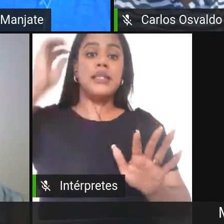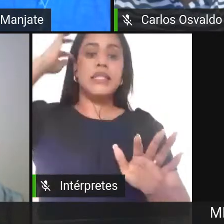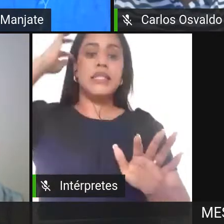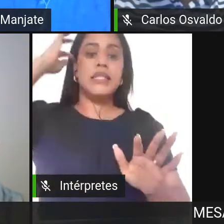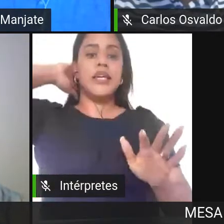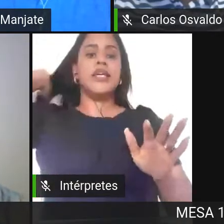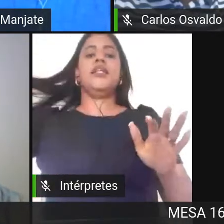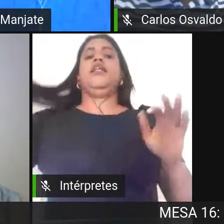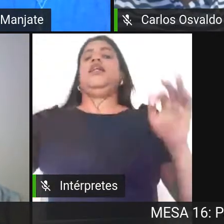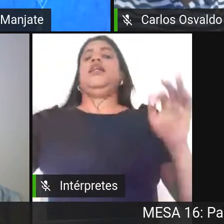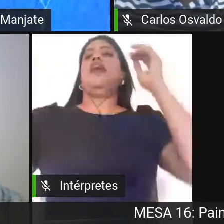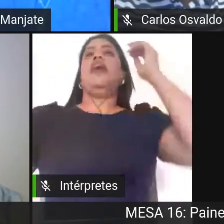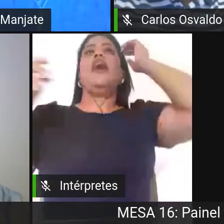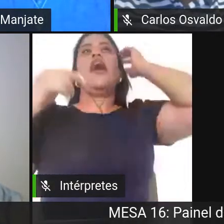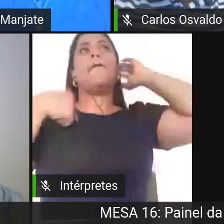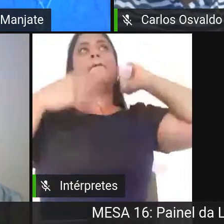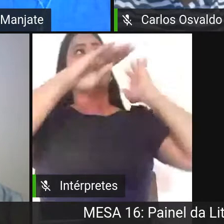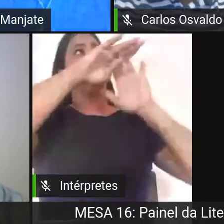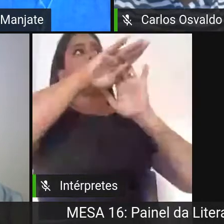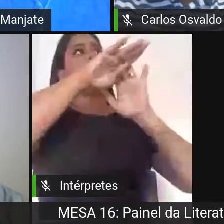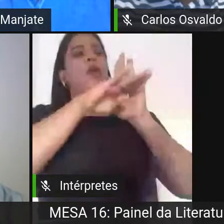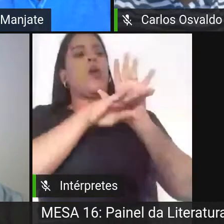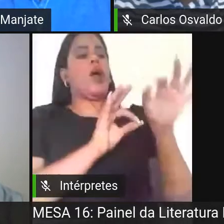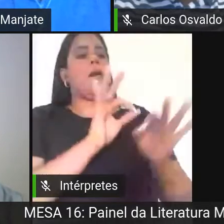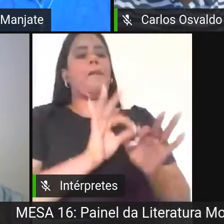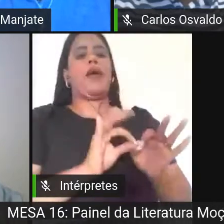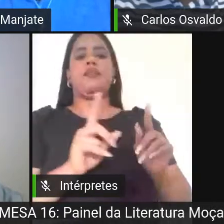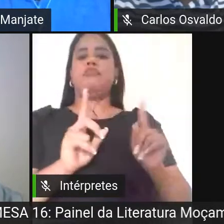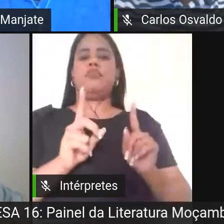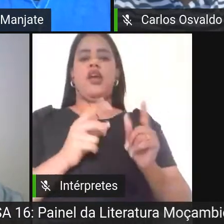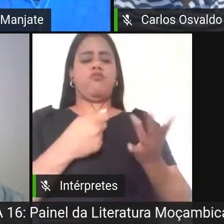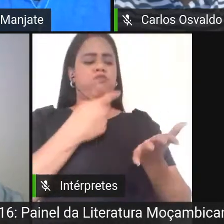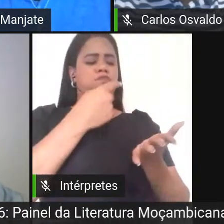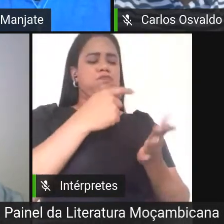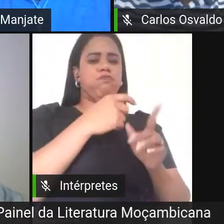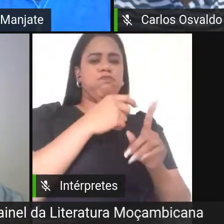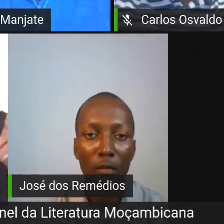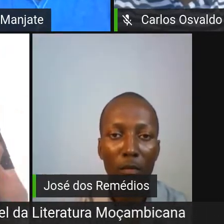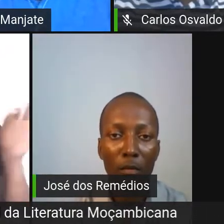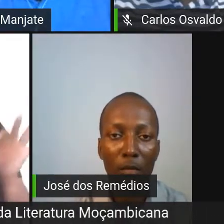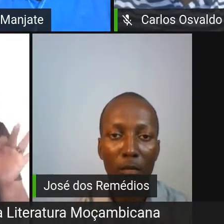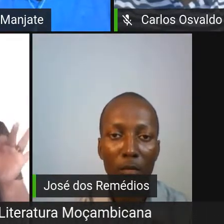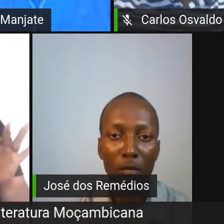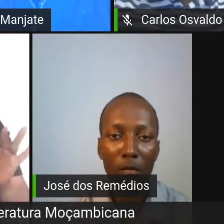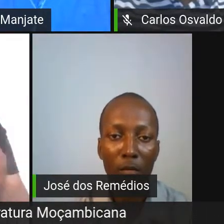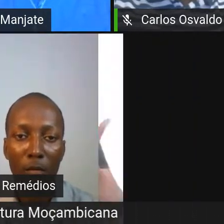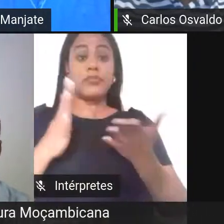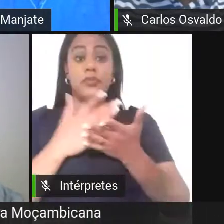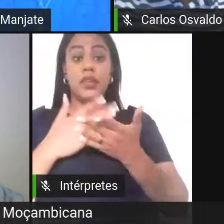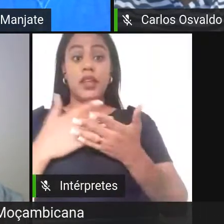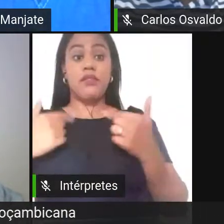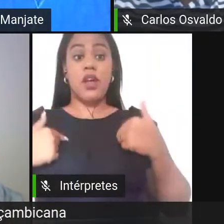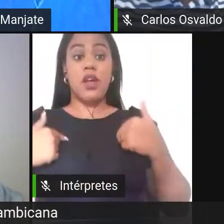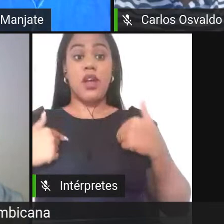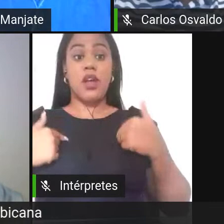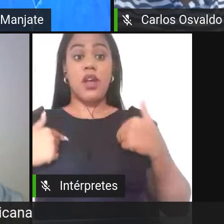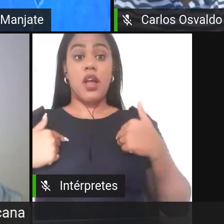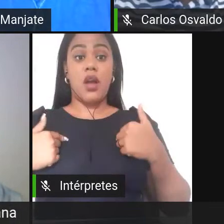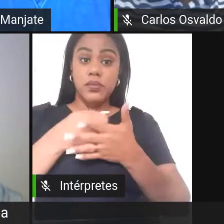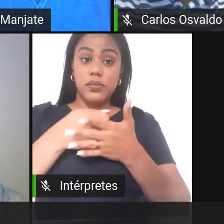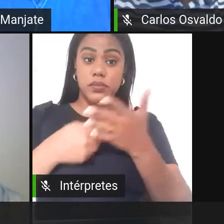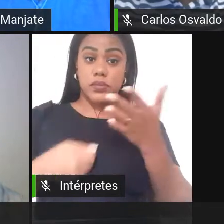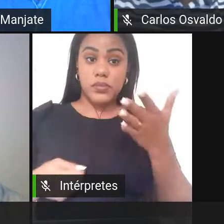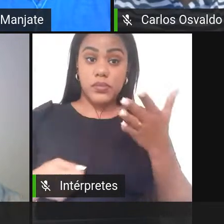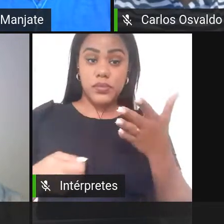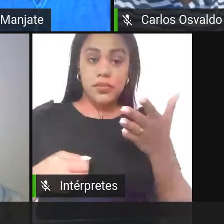agenda. O livro que eu estou a escrever agora não tem nada a ver com, por exemplo, com estes cenários, mas eles acontecem, eles